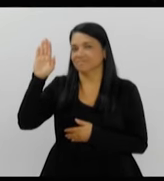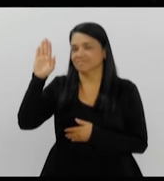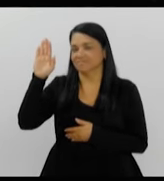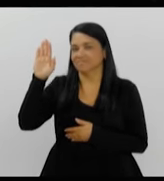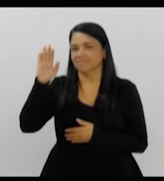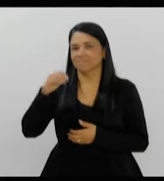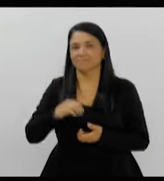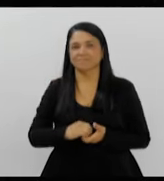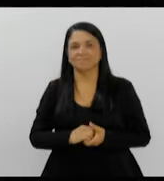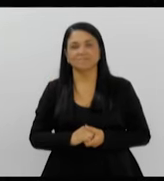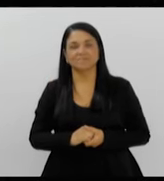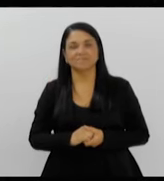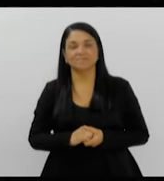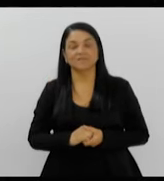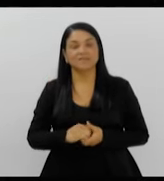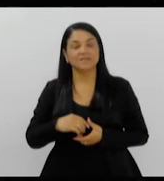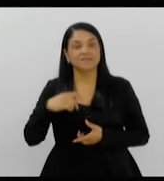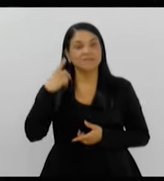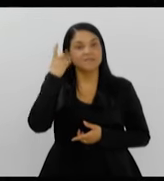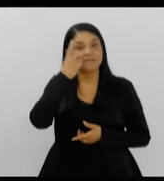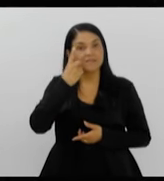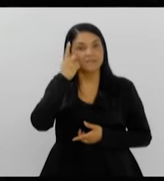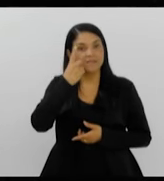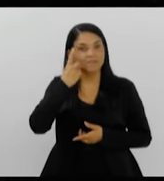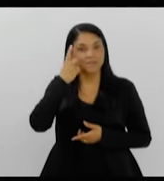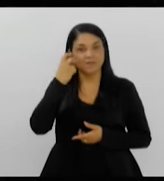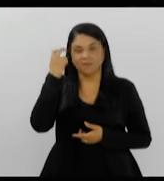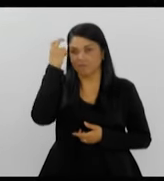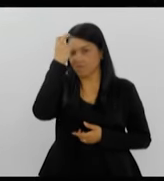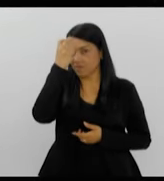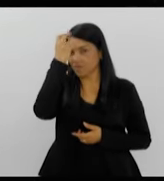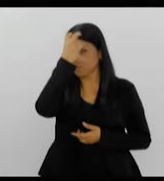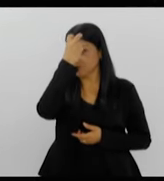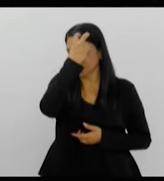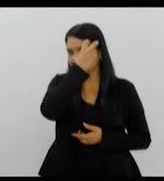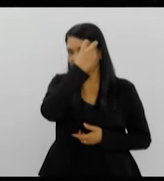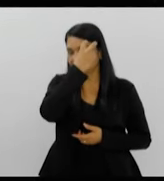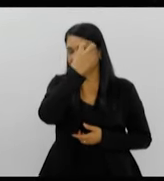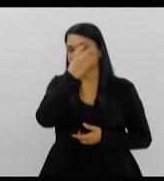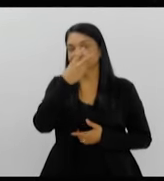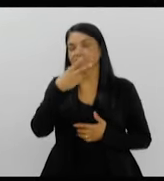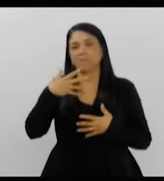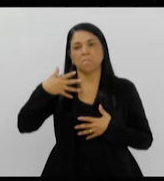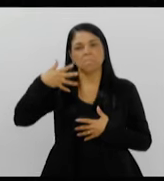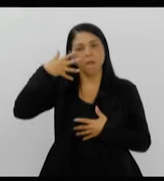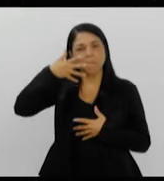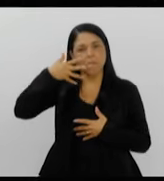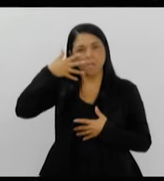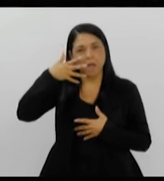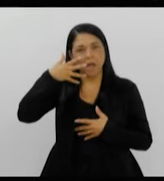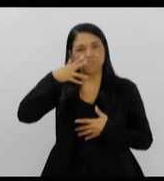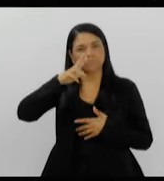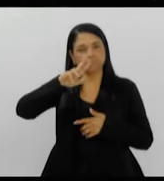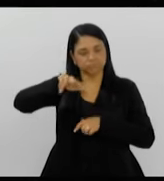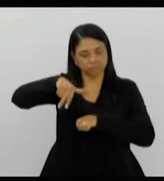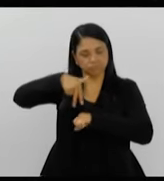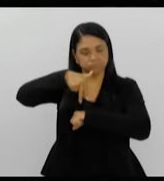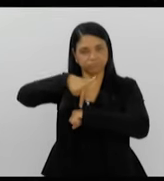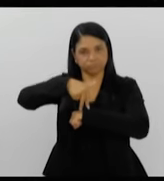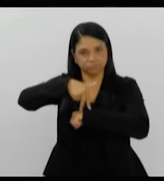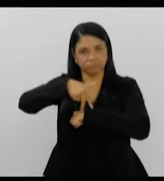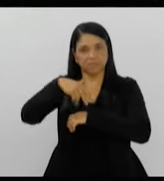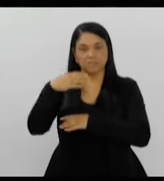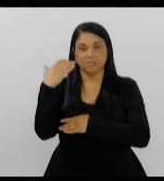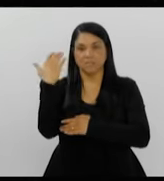mandatários deputada Verônica ainda pouco falando de Niterói em réplica